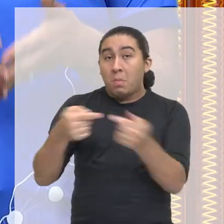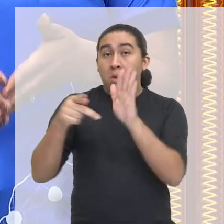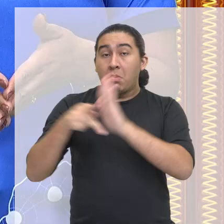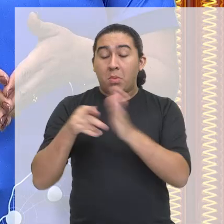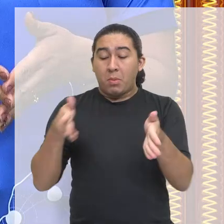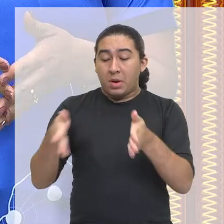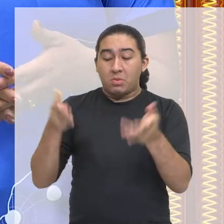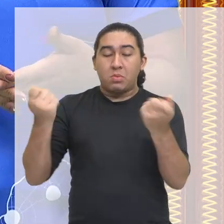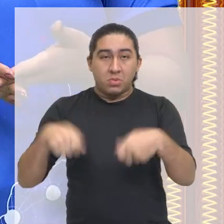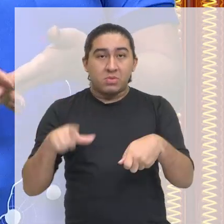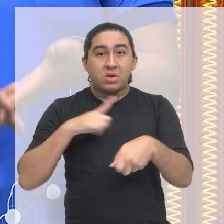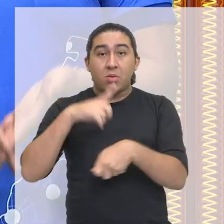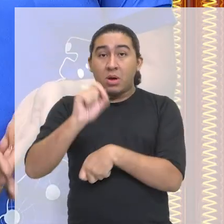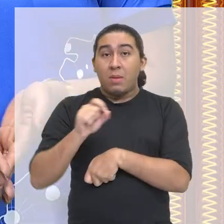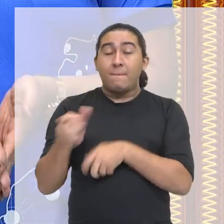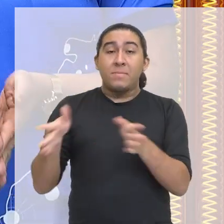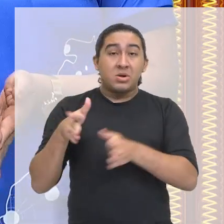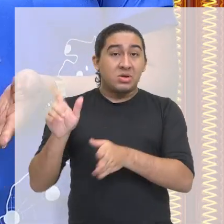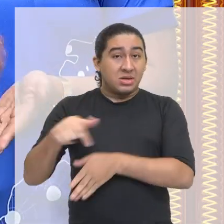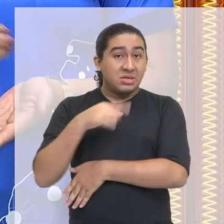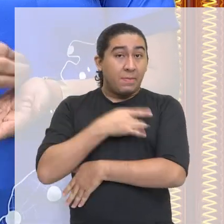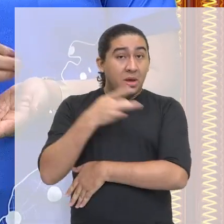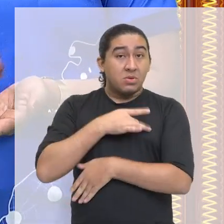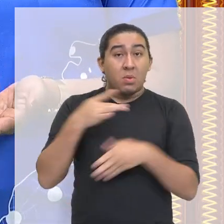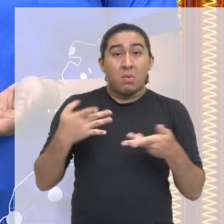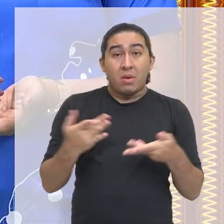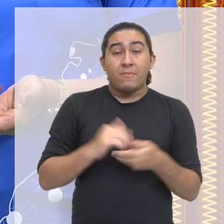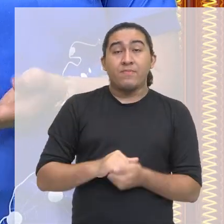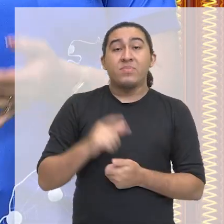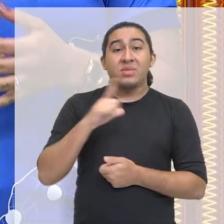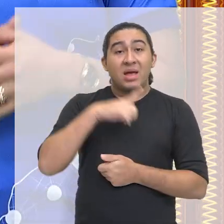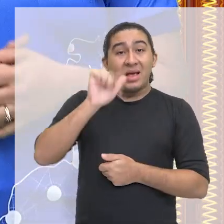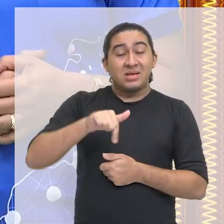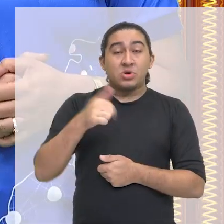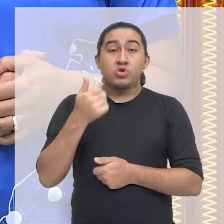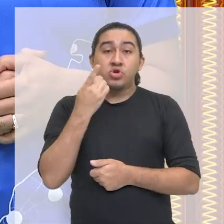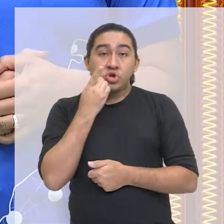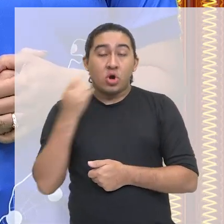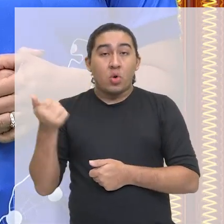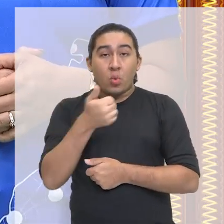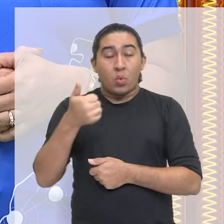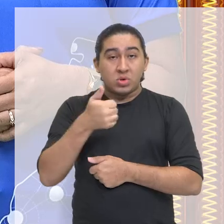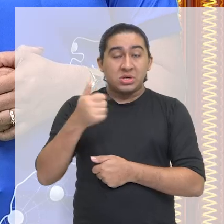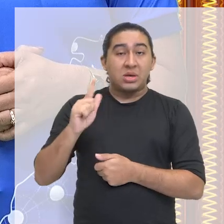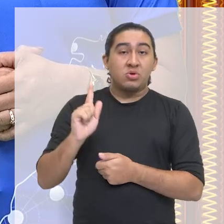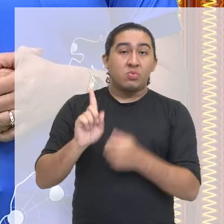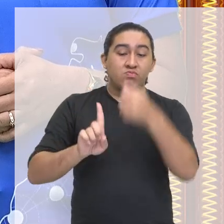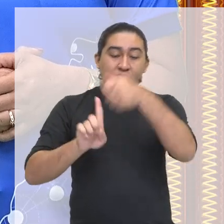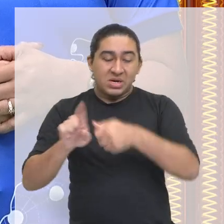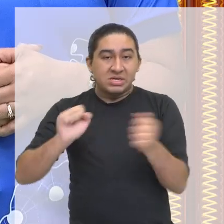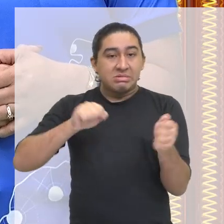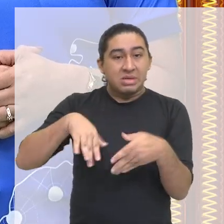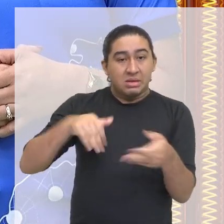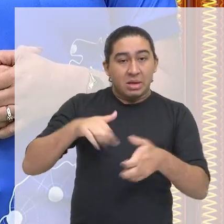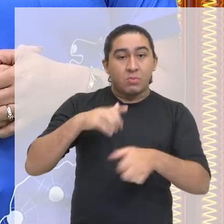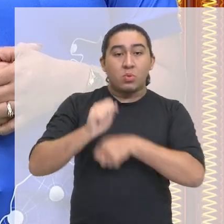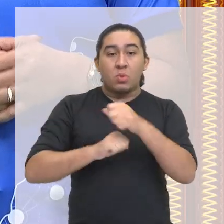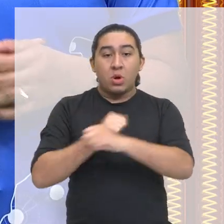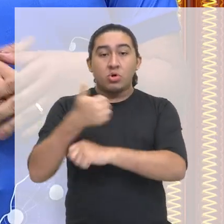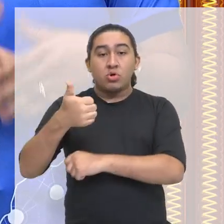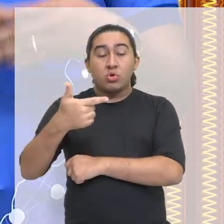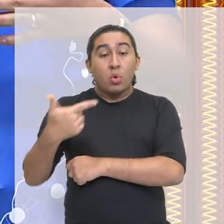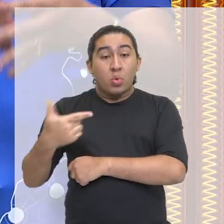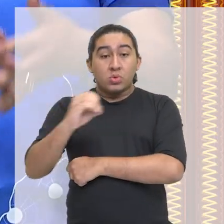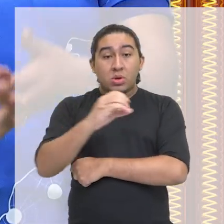marcar este período, que vai ocasionar justamente a Era da Insegurança, é o ataque terrorista do 11 de setembro de